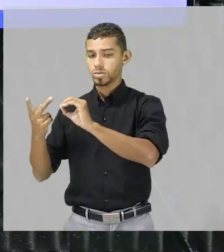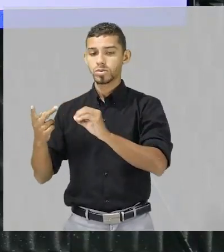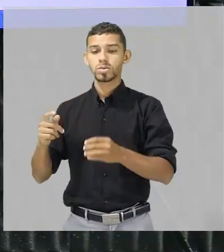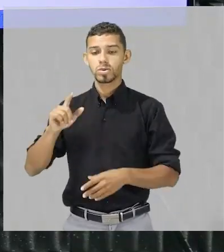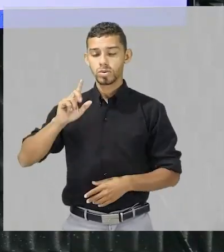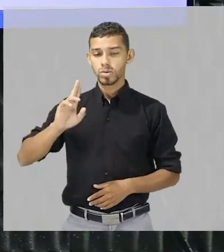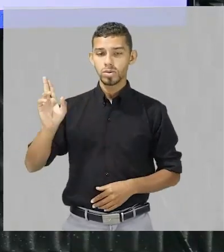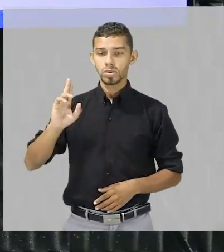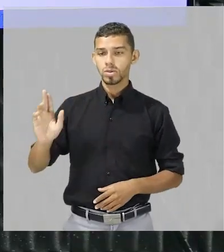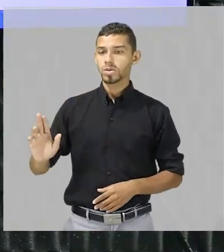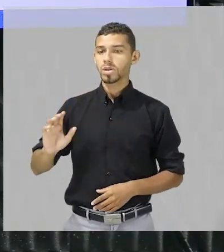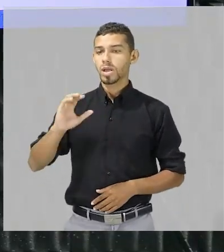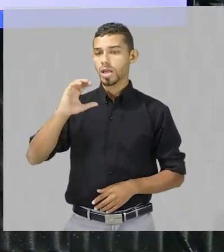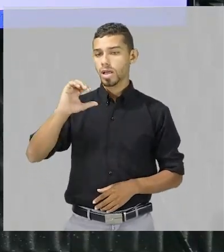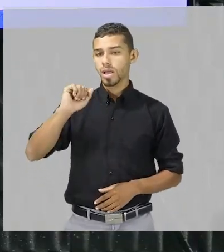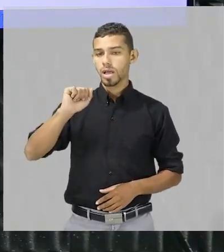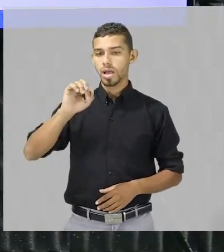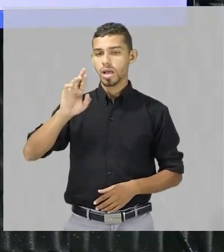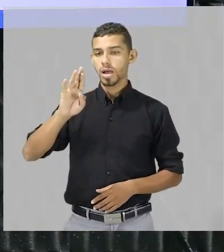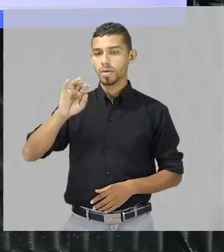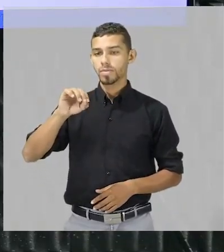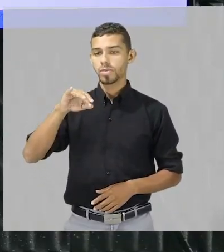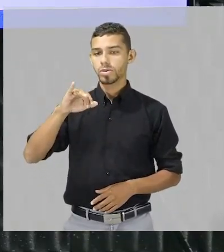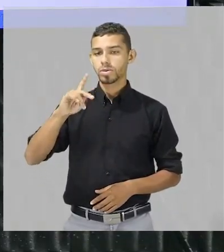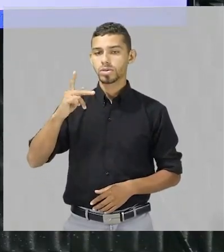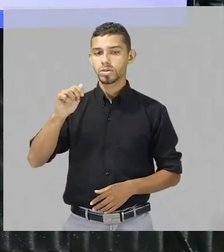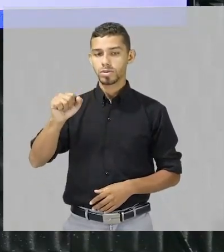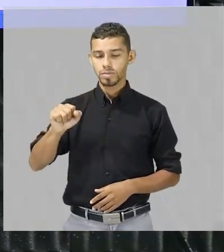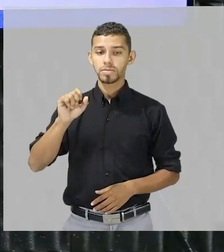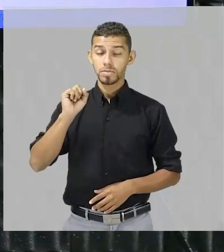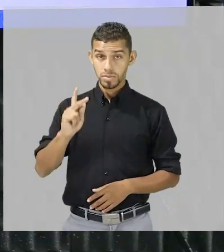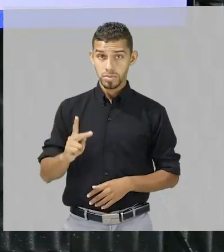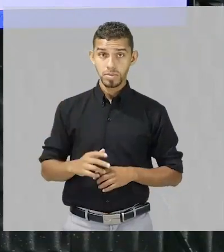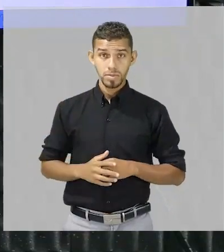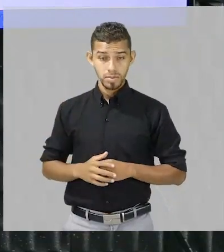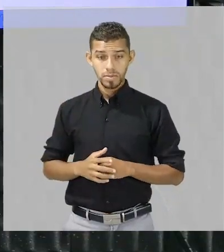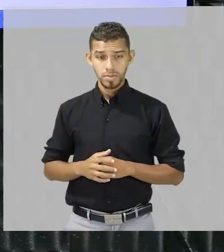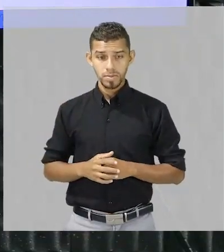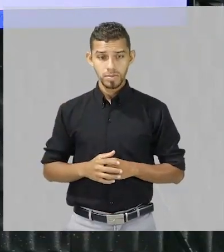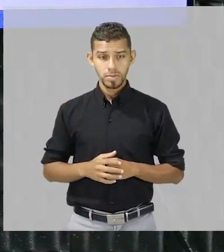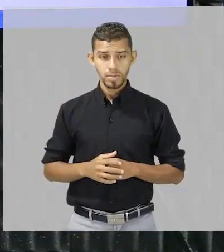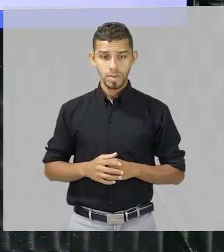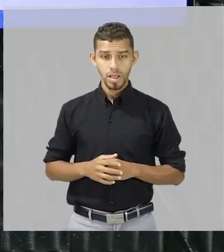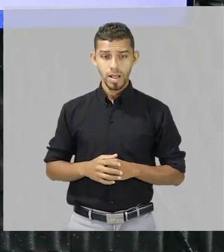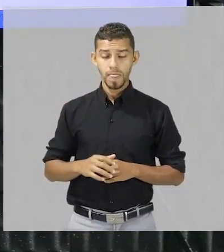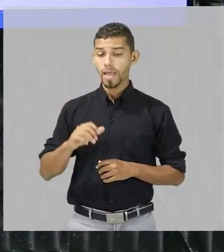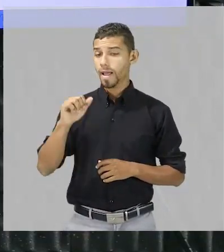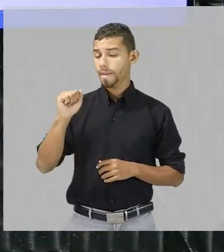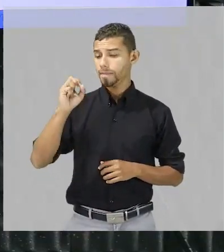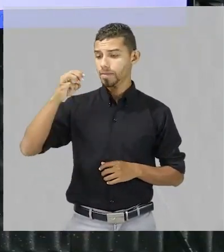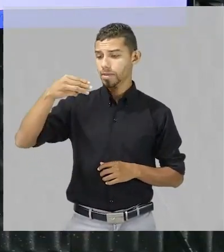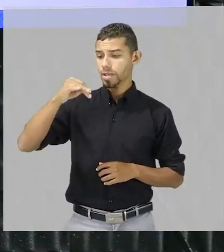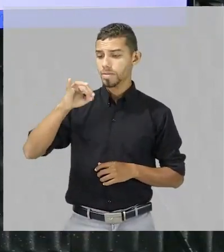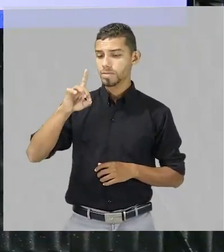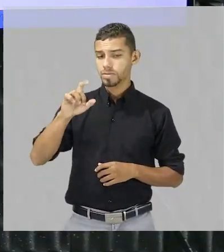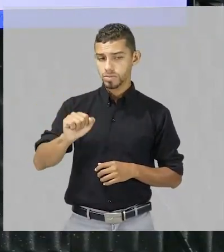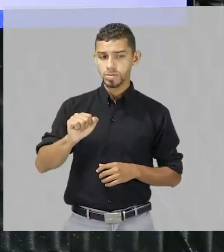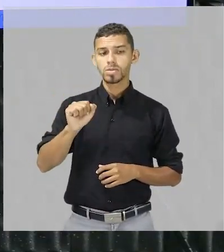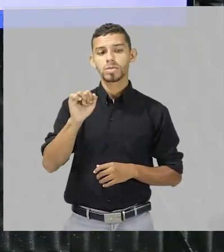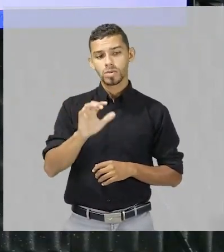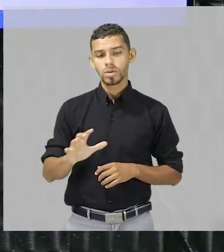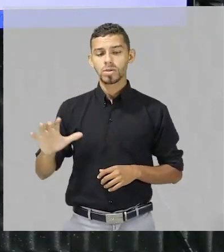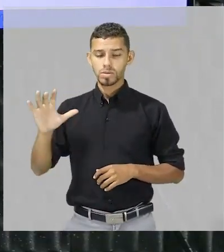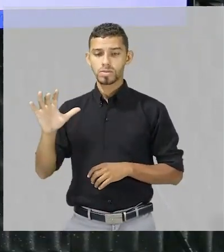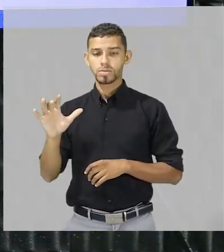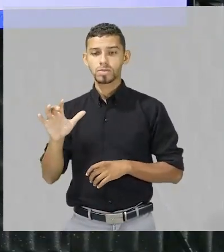gera carboxila, ácido carboxílico, ok? A amida é um derivado desse